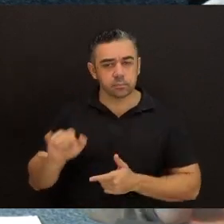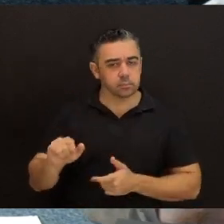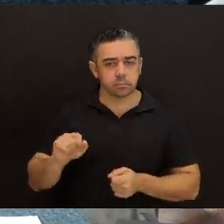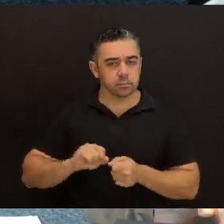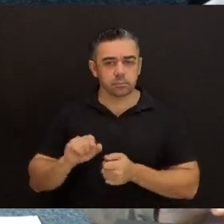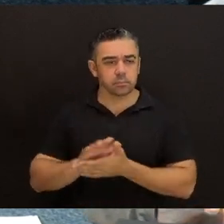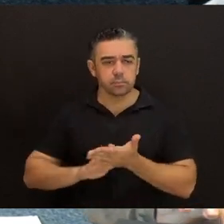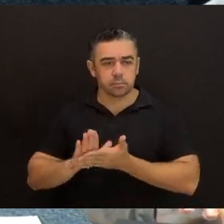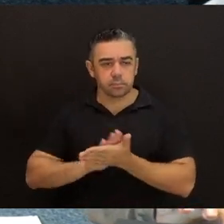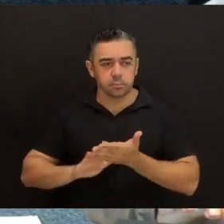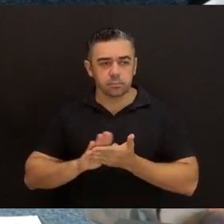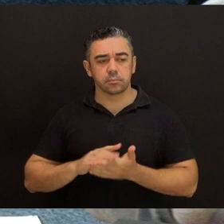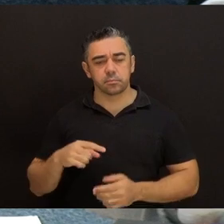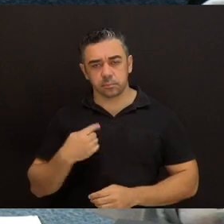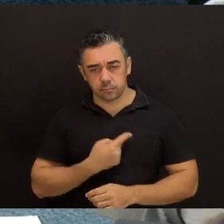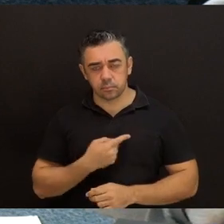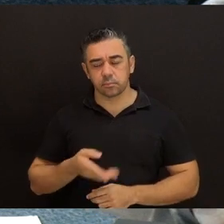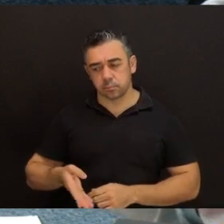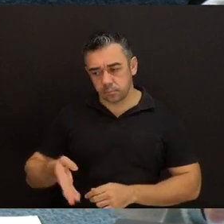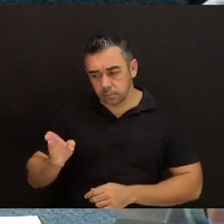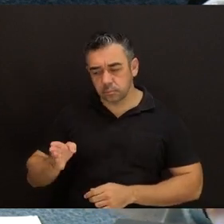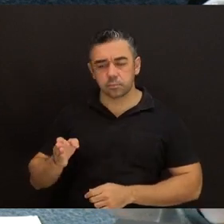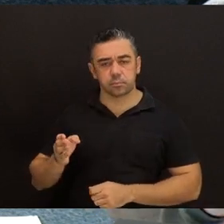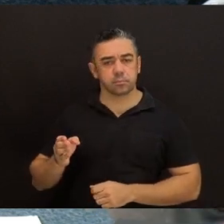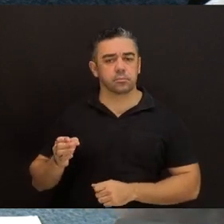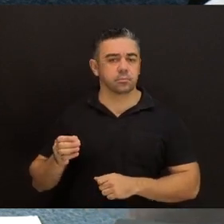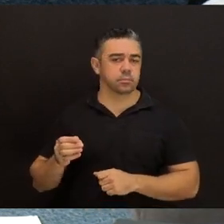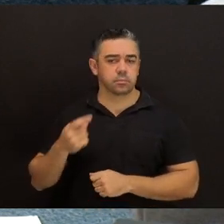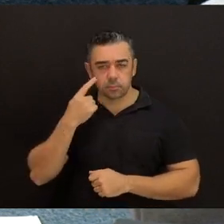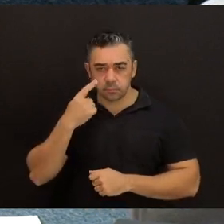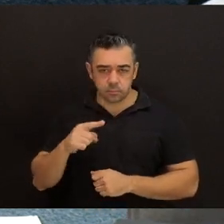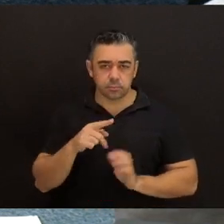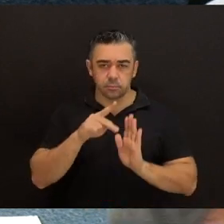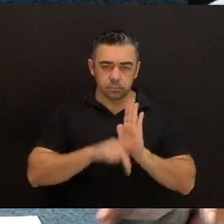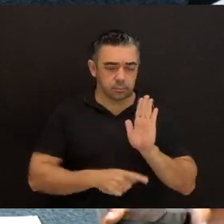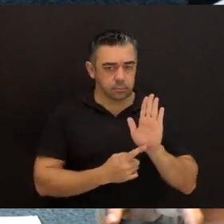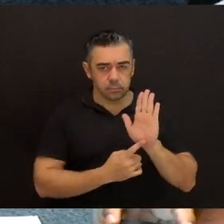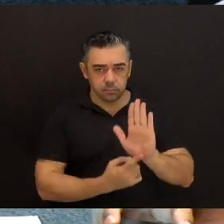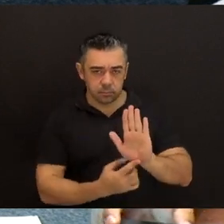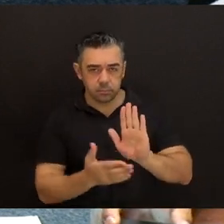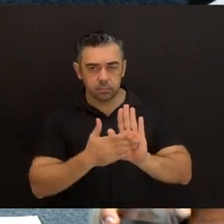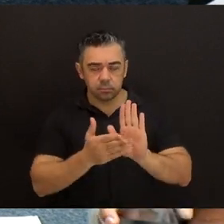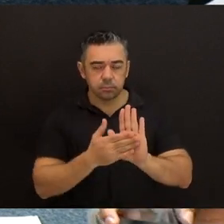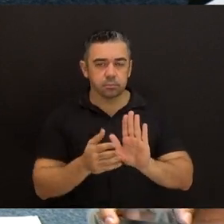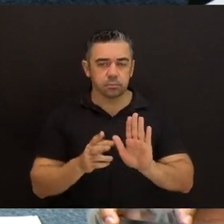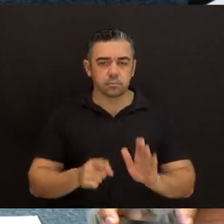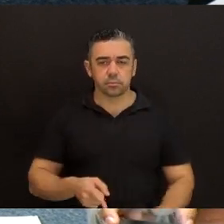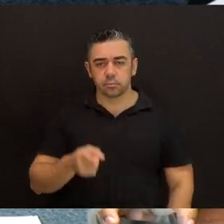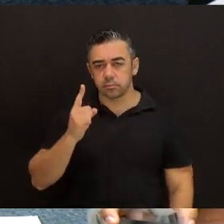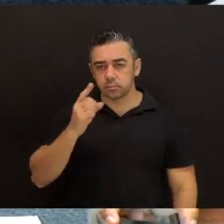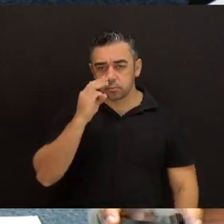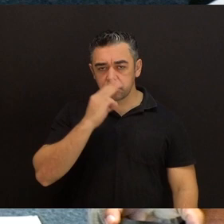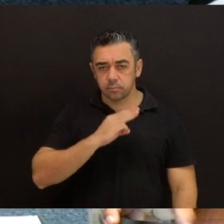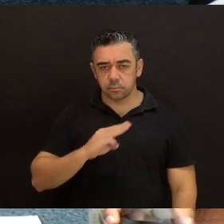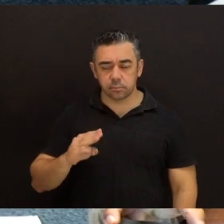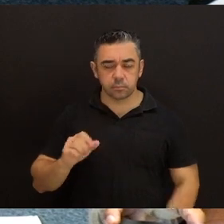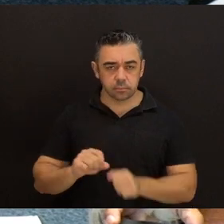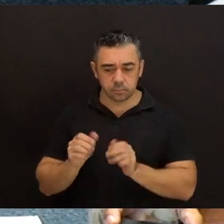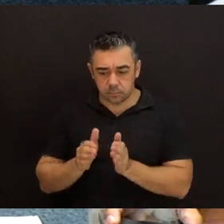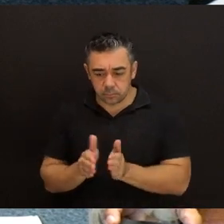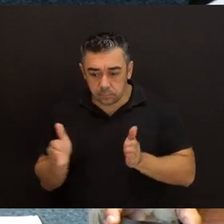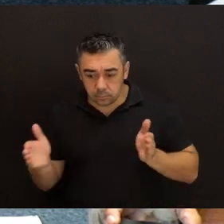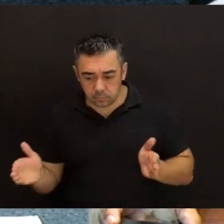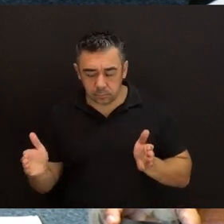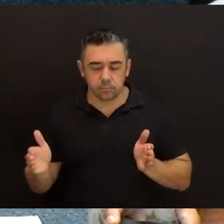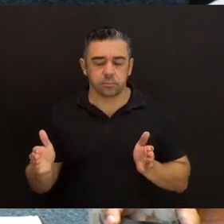então nós tivemos uma ação vamos atrás corremos atrás projeto e foi lá é um milhão de reais para alagamento para resolver